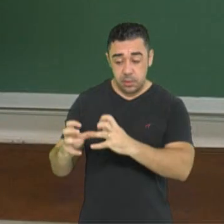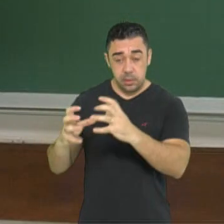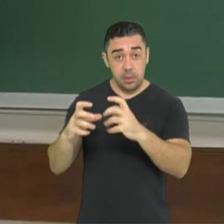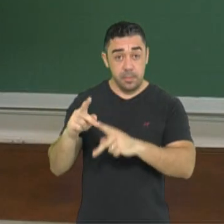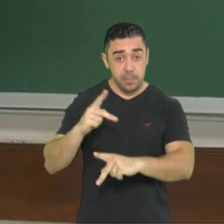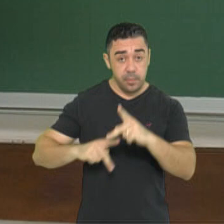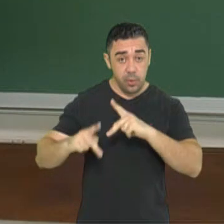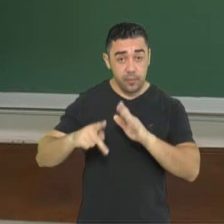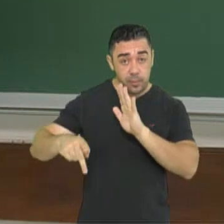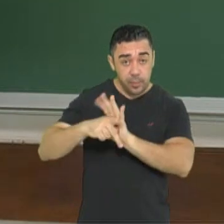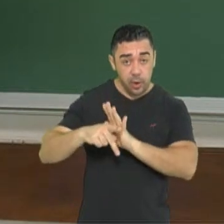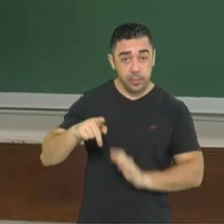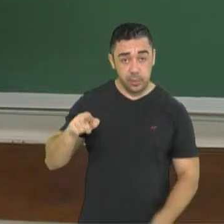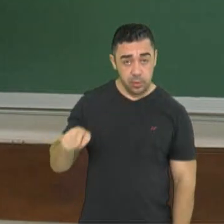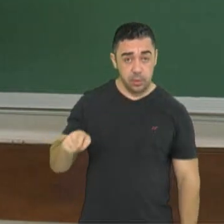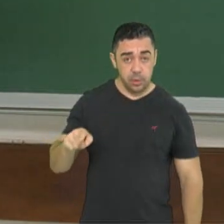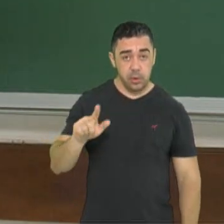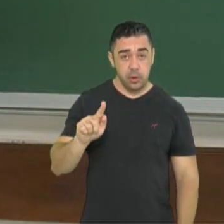os próprios povos germânicos dele,